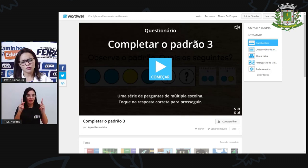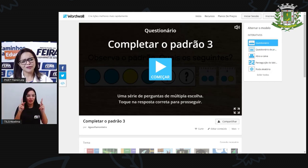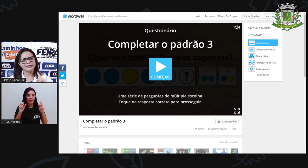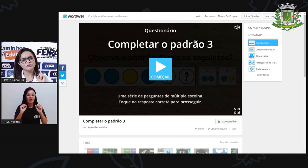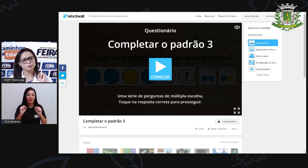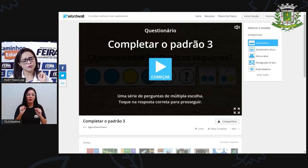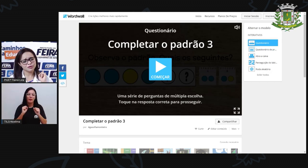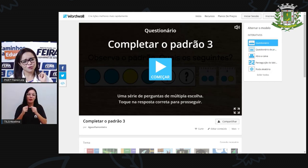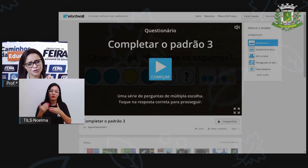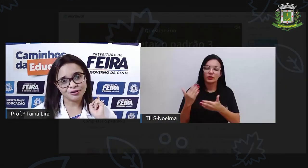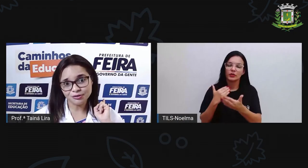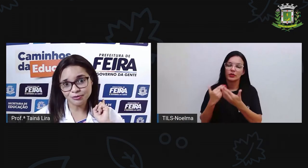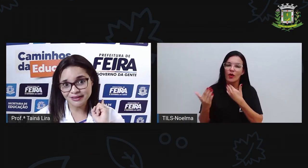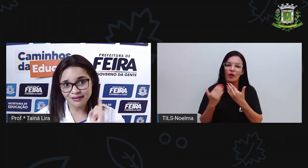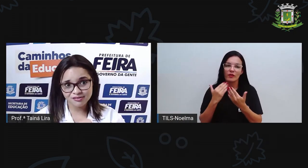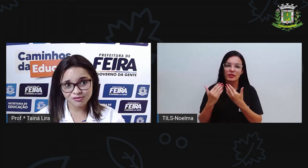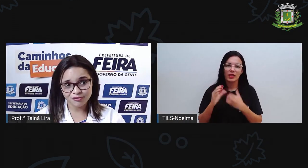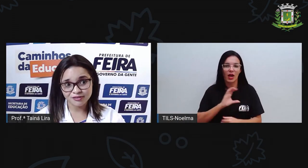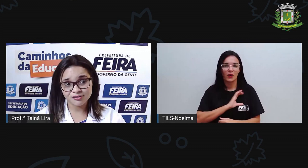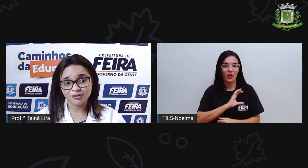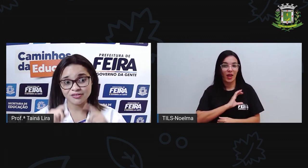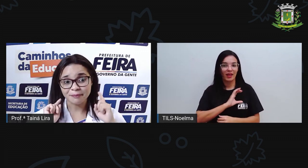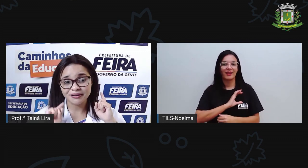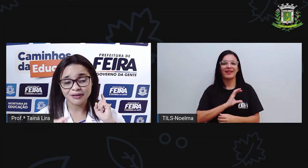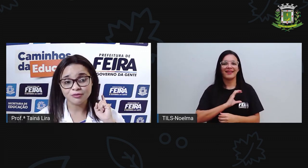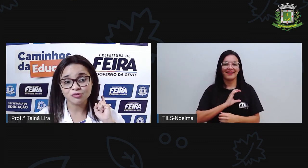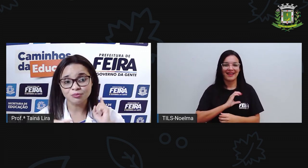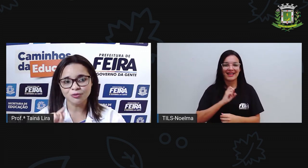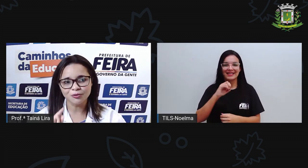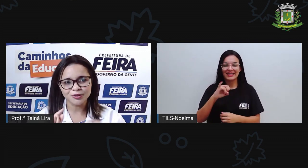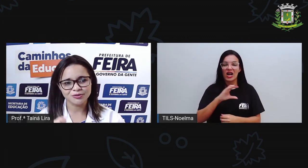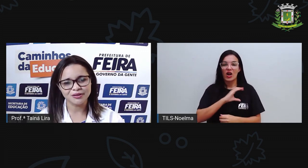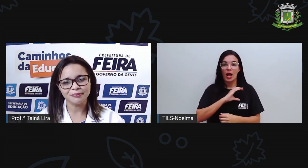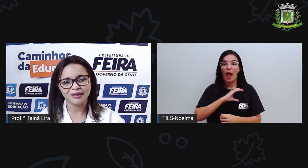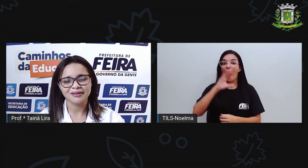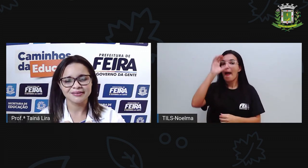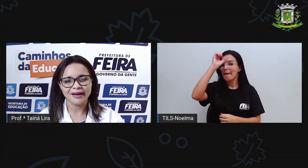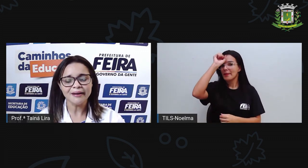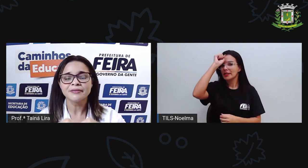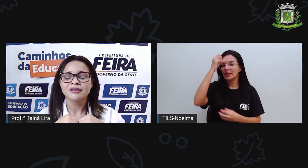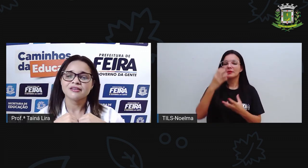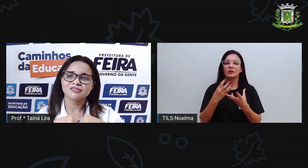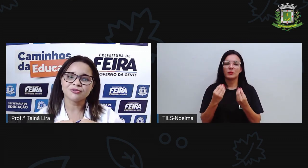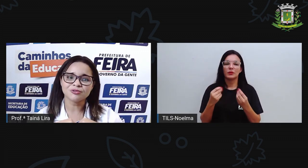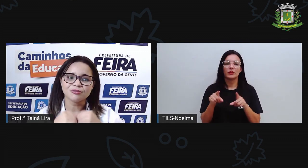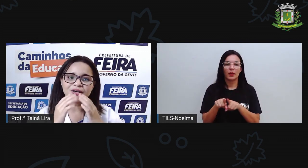com os coleguinhas, porque trocando ideias com eles, nós aprendemos muito também, tá?